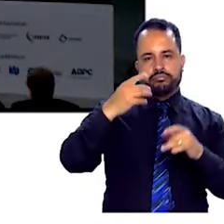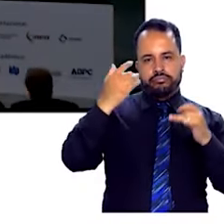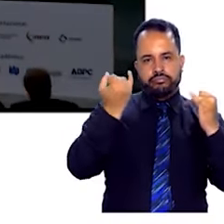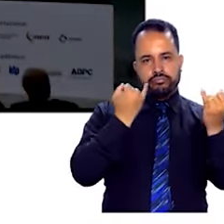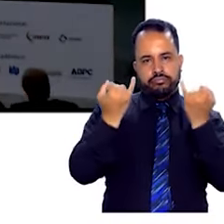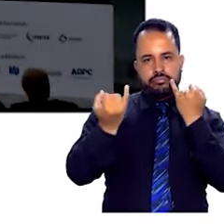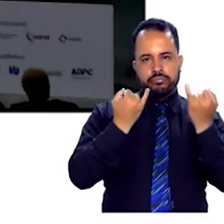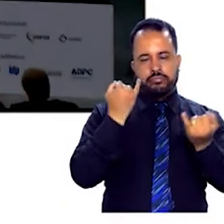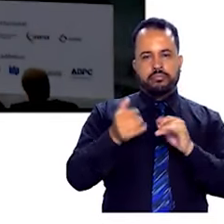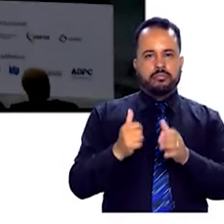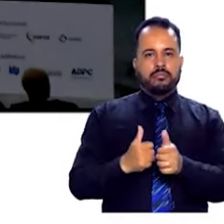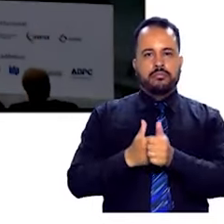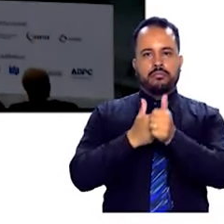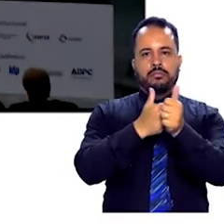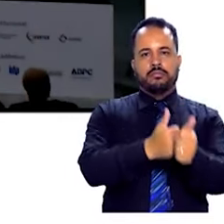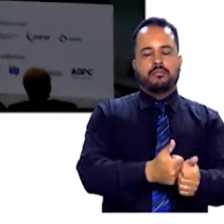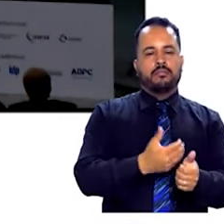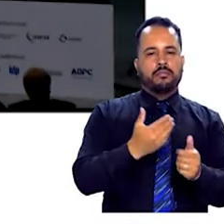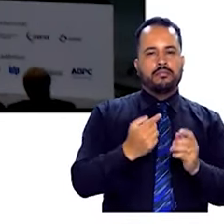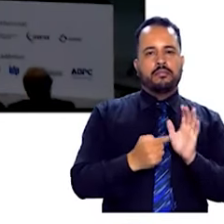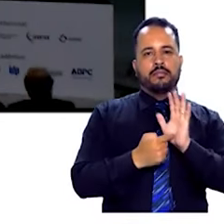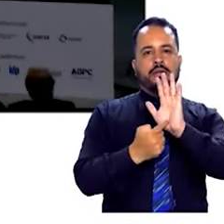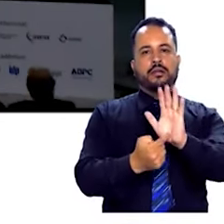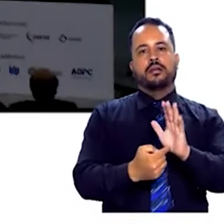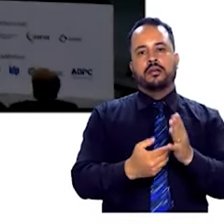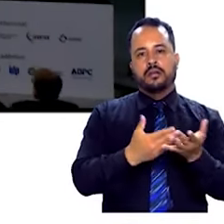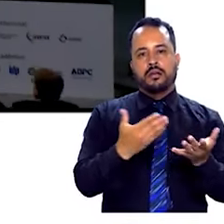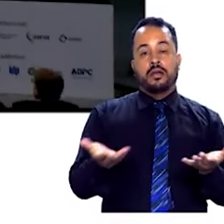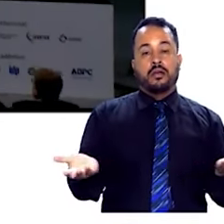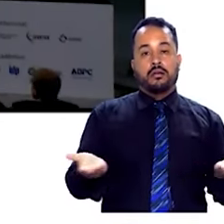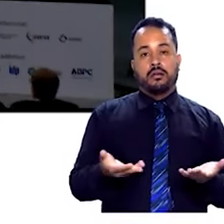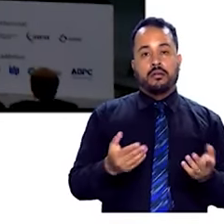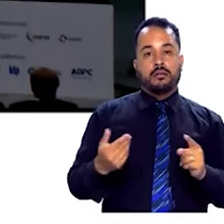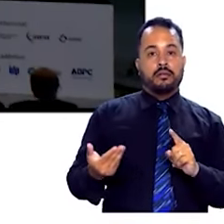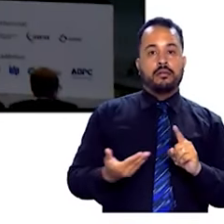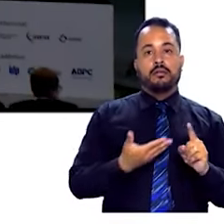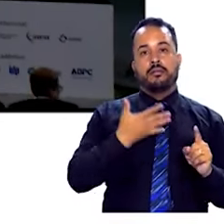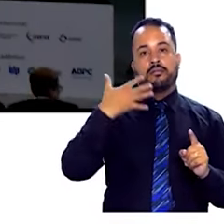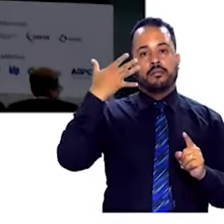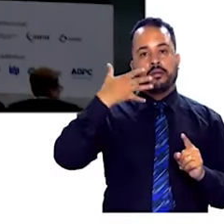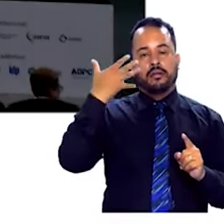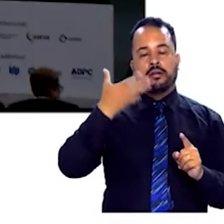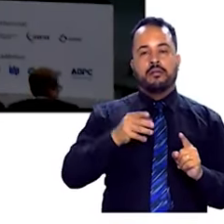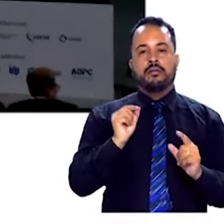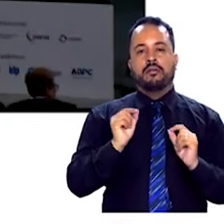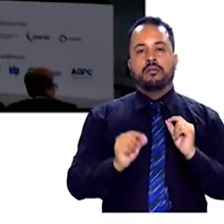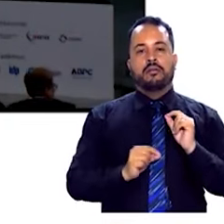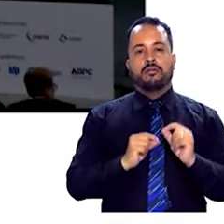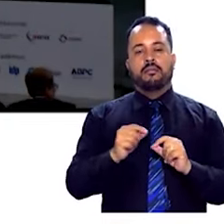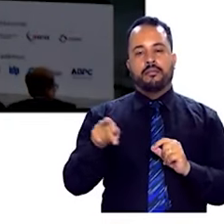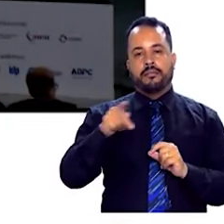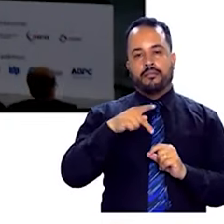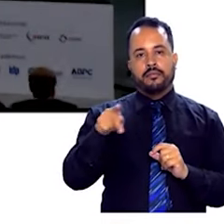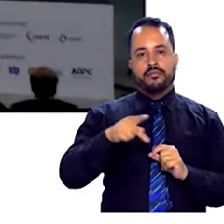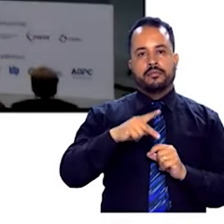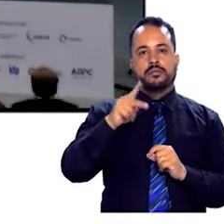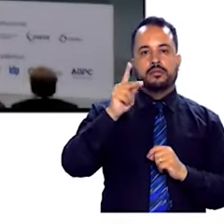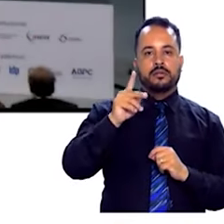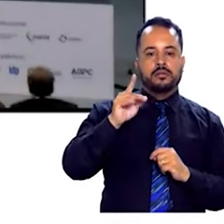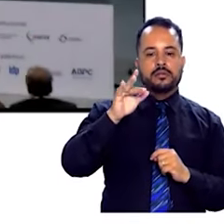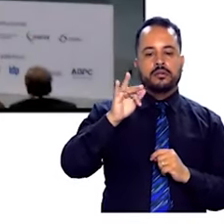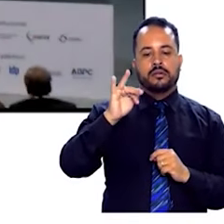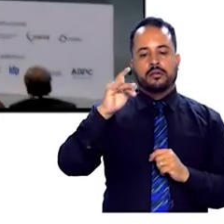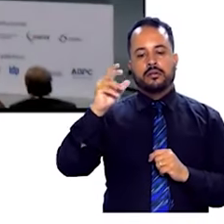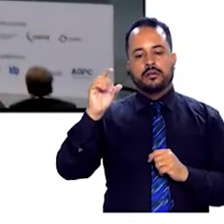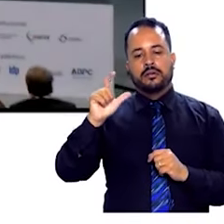a palavra ao segundo expositor eh O Professor Álvaro Perez ragoni